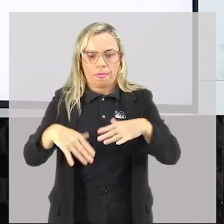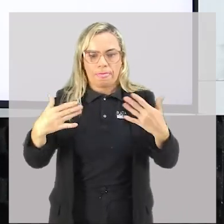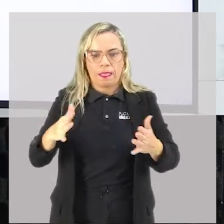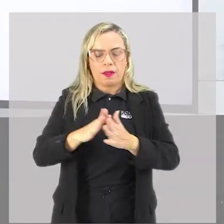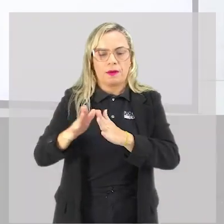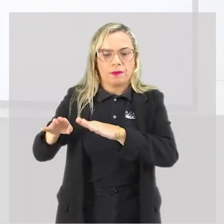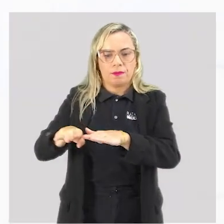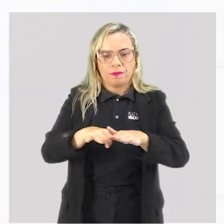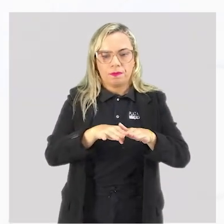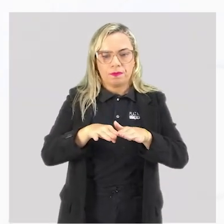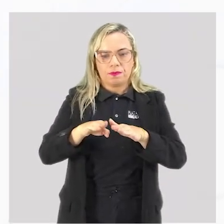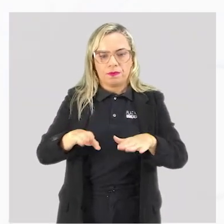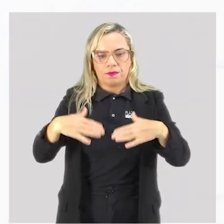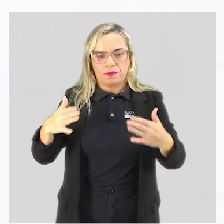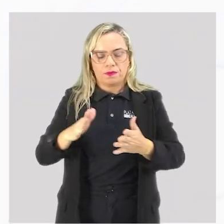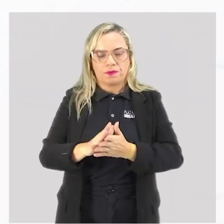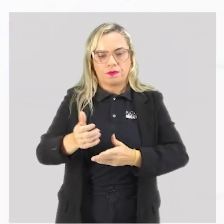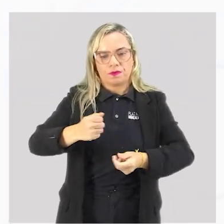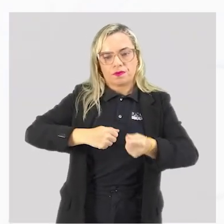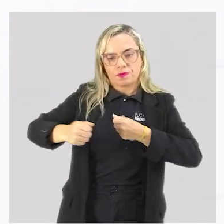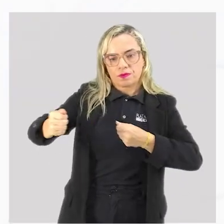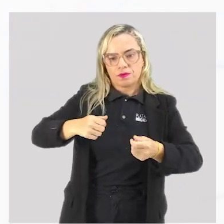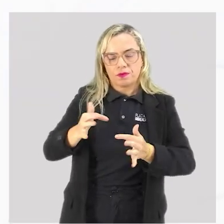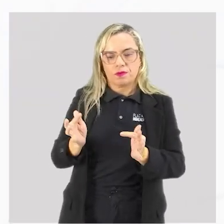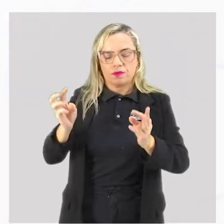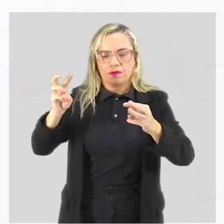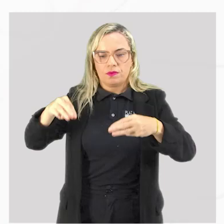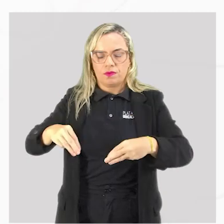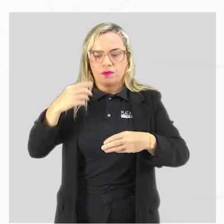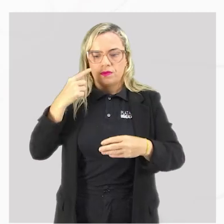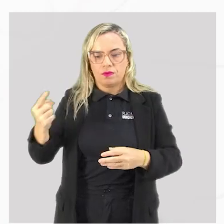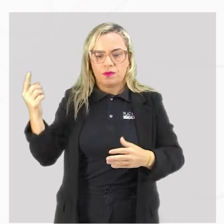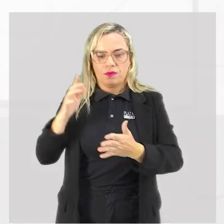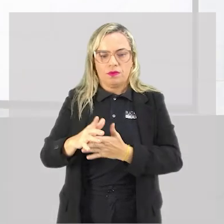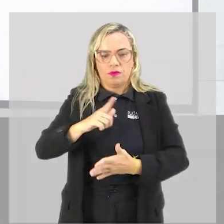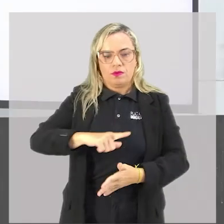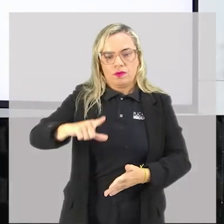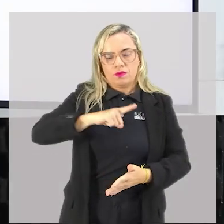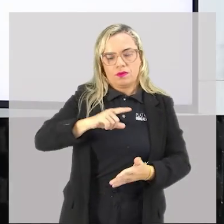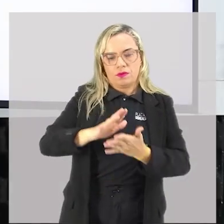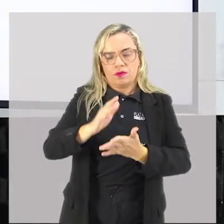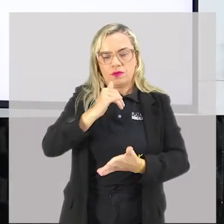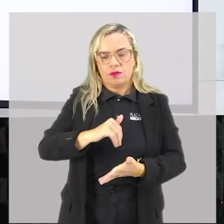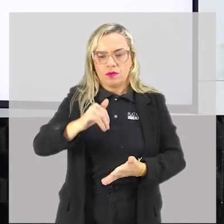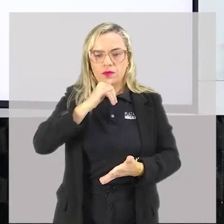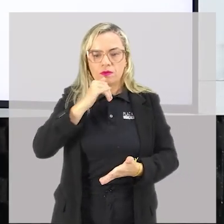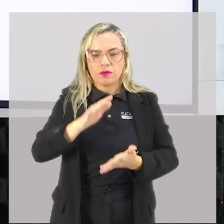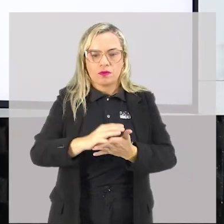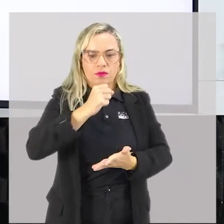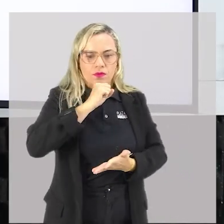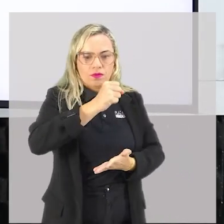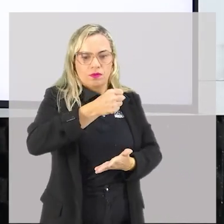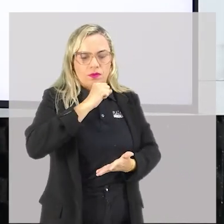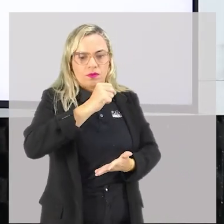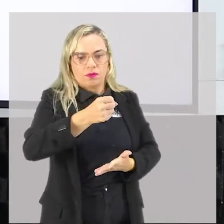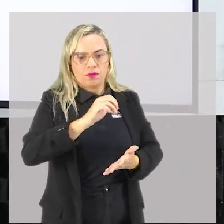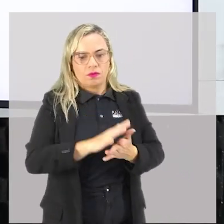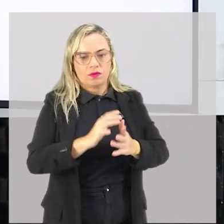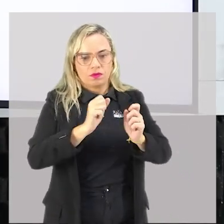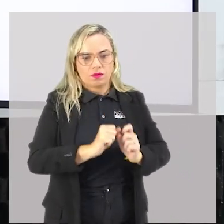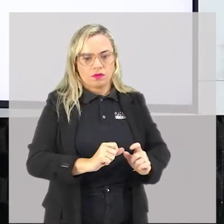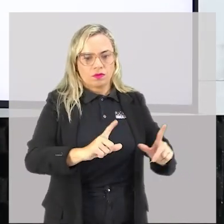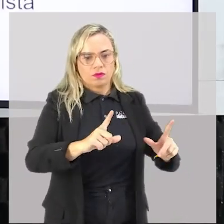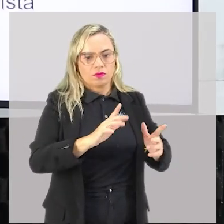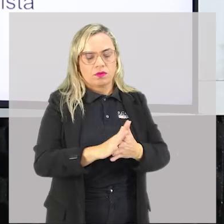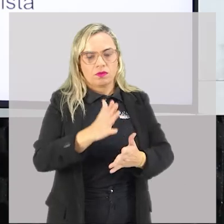padrão mais de negócios. E por fim, aqui vocês têm um exemplo de uma entrevista, tem um painel,